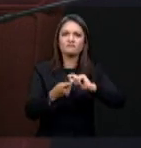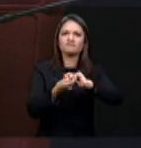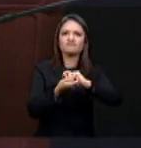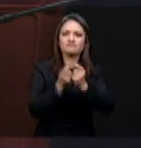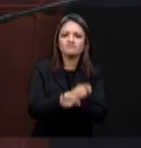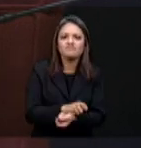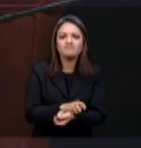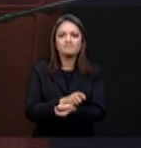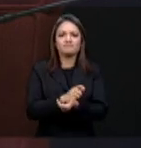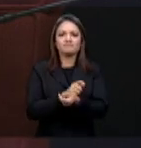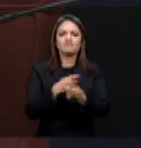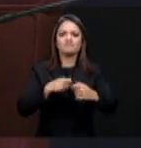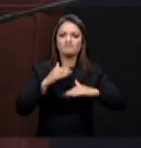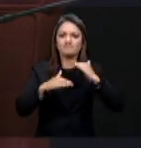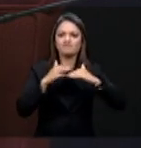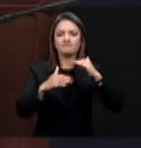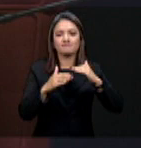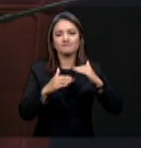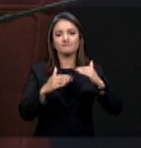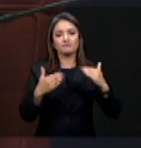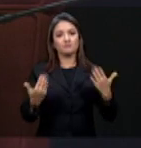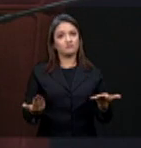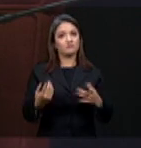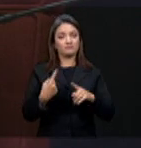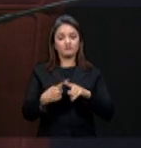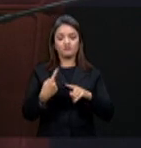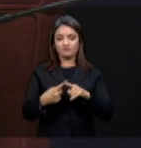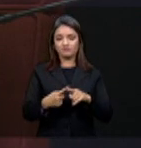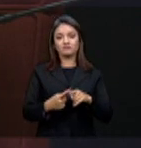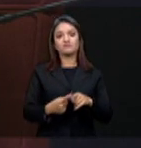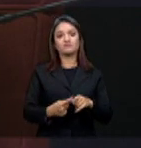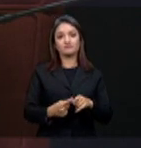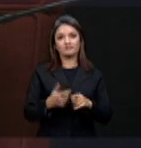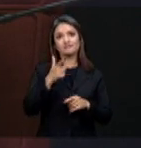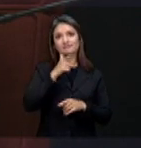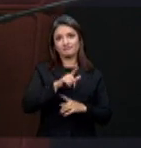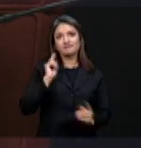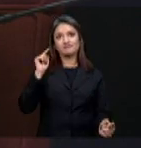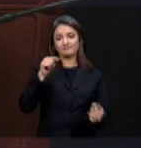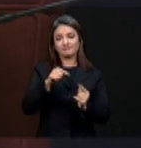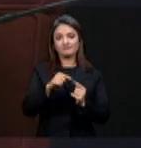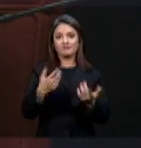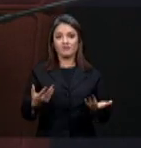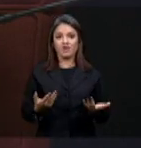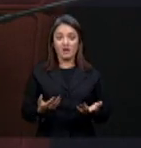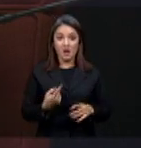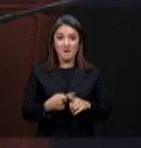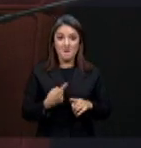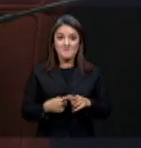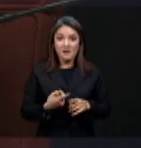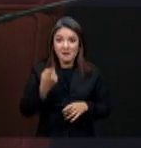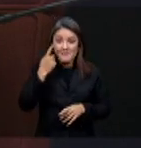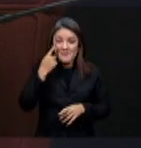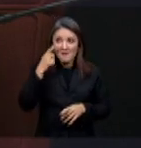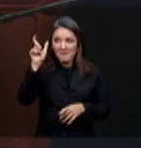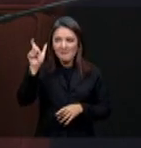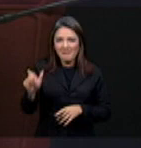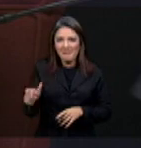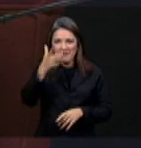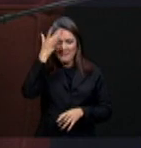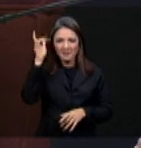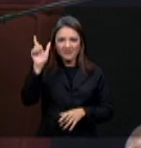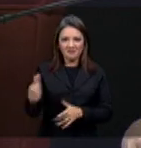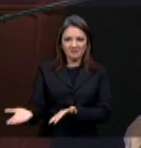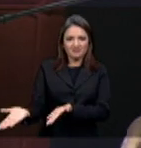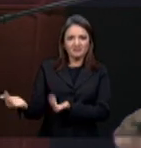revistas por isso não não não vamos conseguir o nosso objetivo e aí é muito triste né porque quando você vê um jovem e